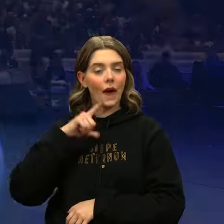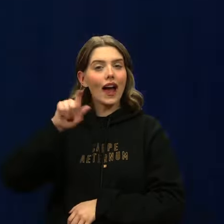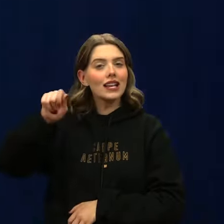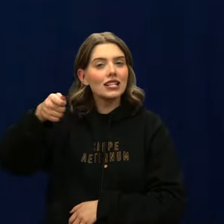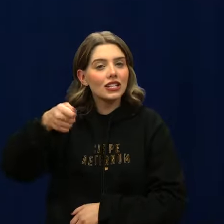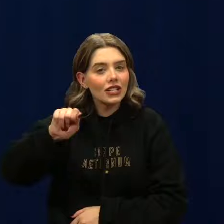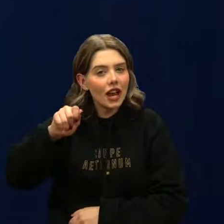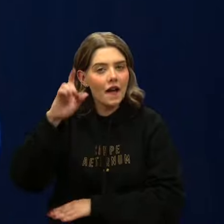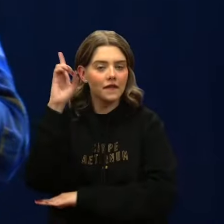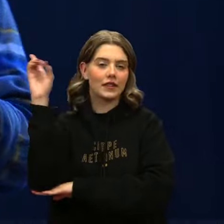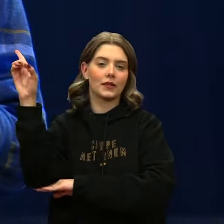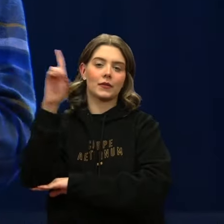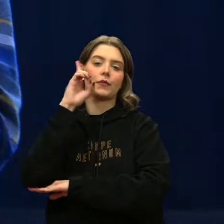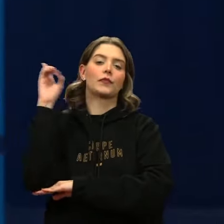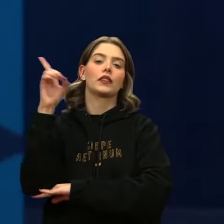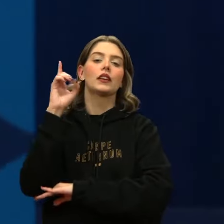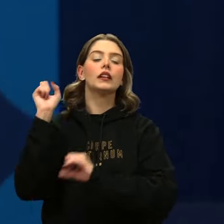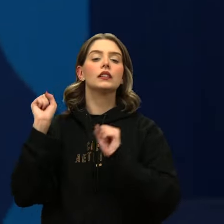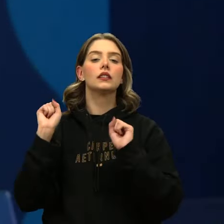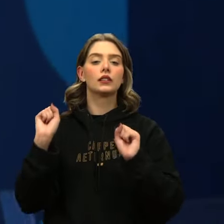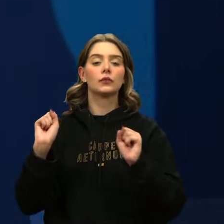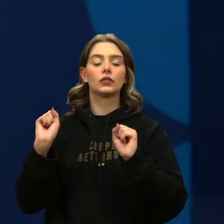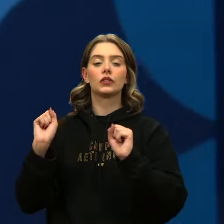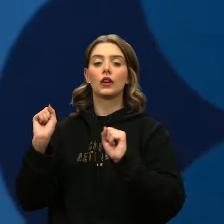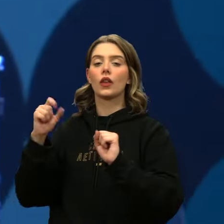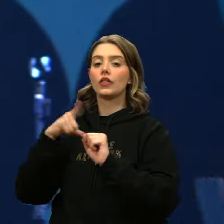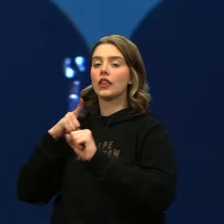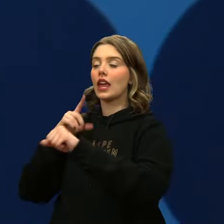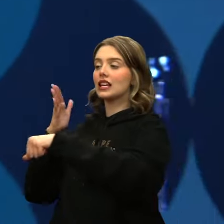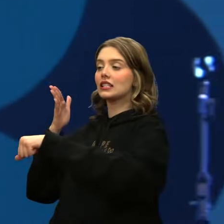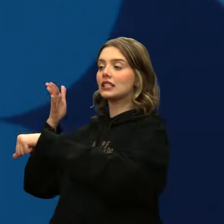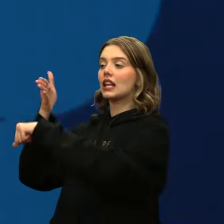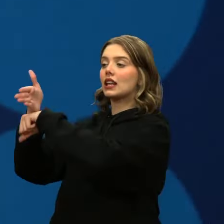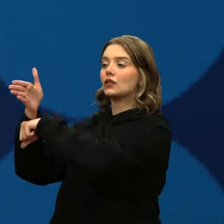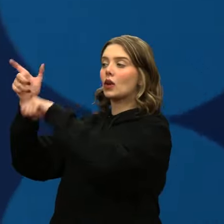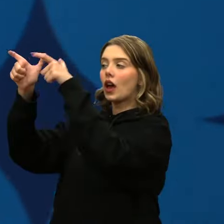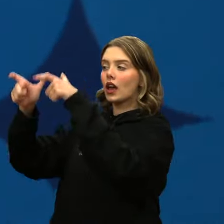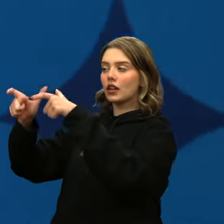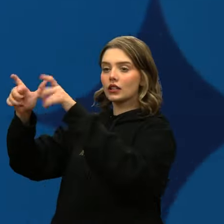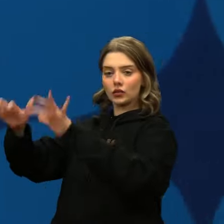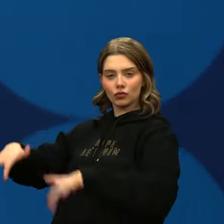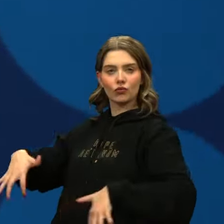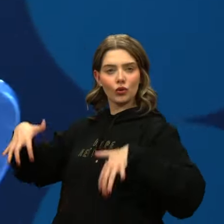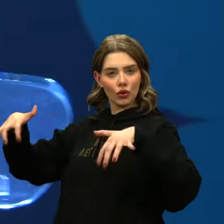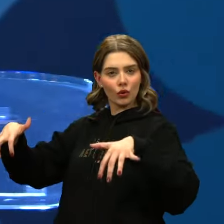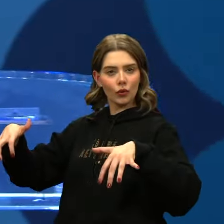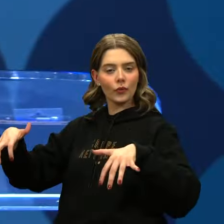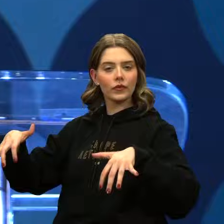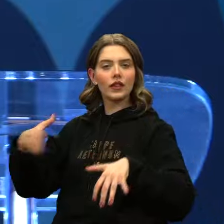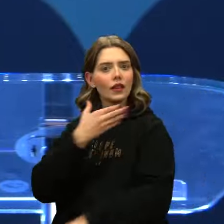Com essa chave de Davi, ele tinha acesso à sala do trono do rei. Esse homem era